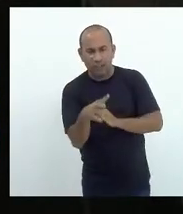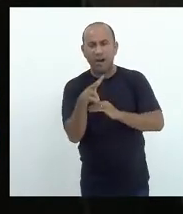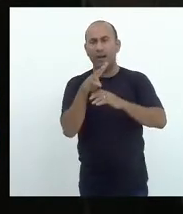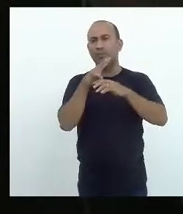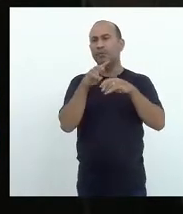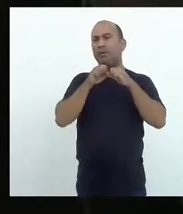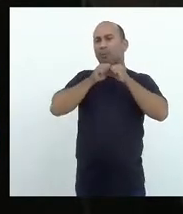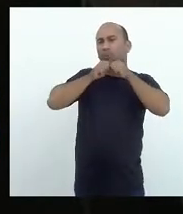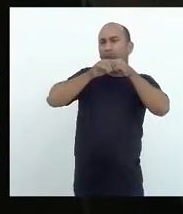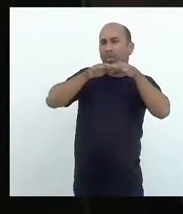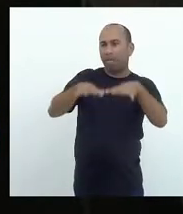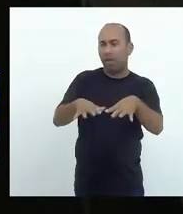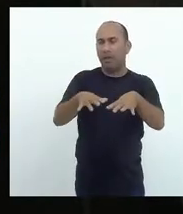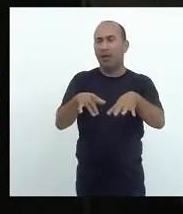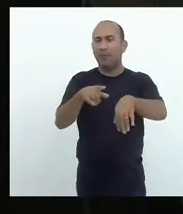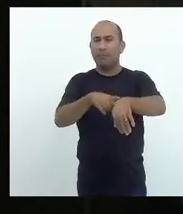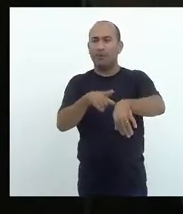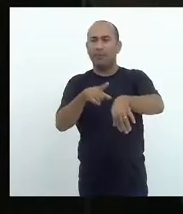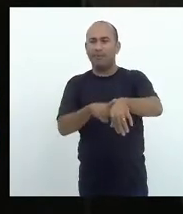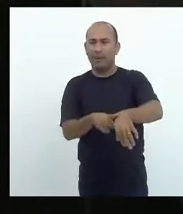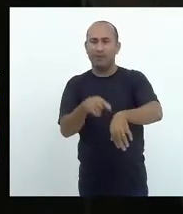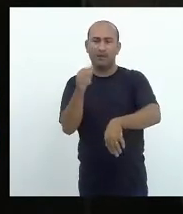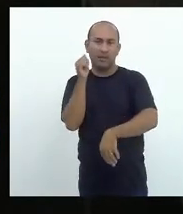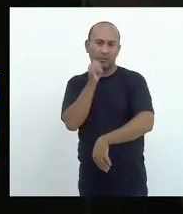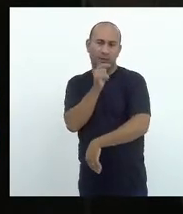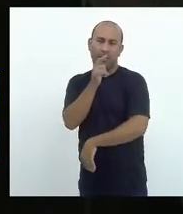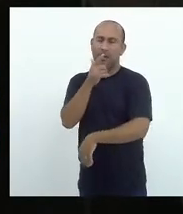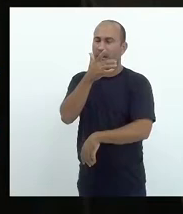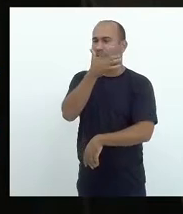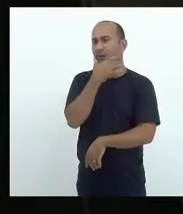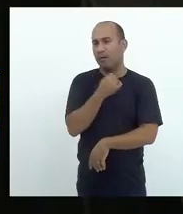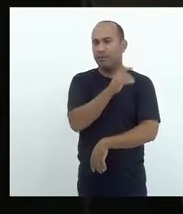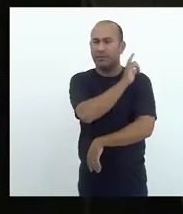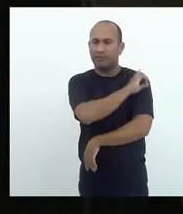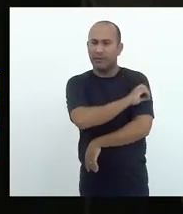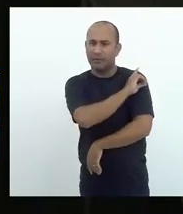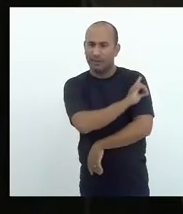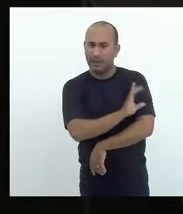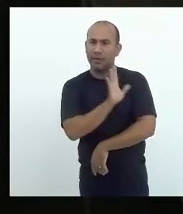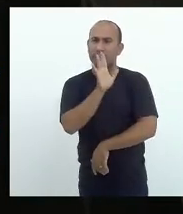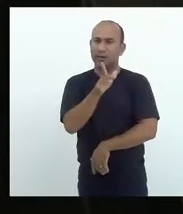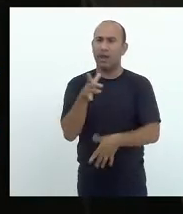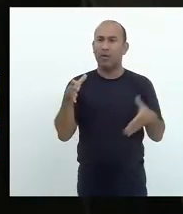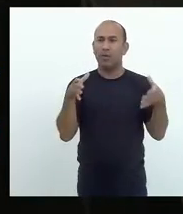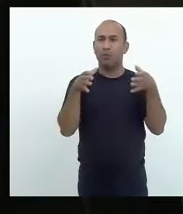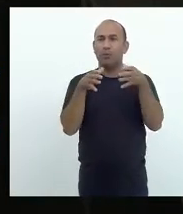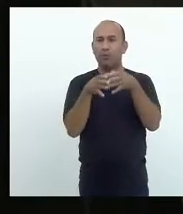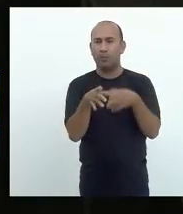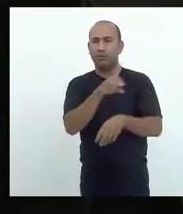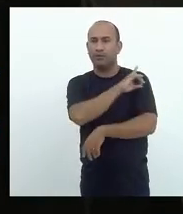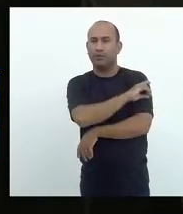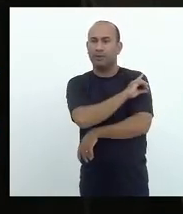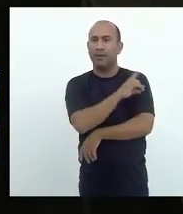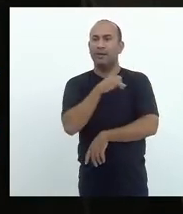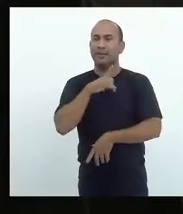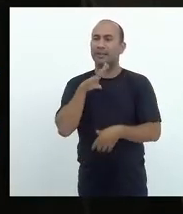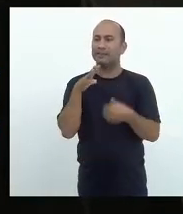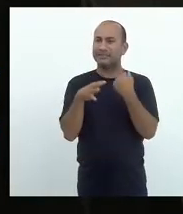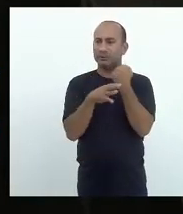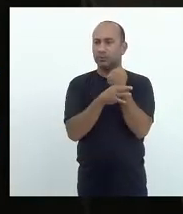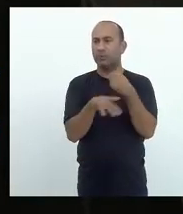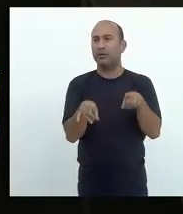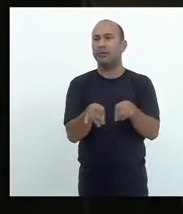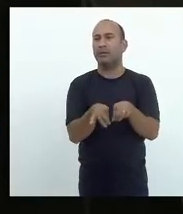quanto a enfermagem, os médicos sim, mas a enfermagem, as equipes de enfermagem é quem segura ali as